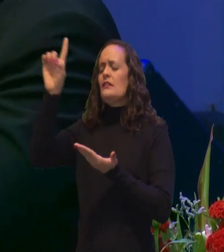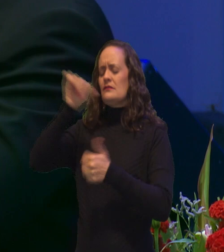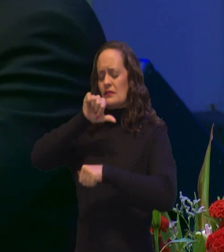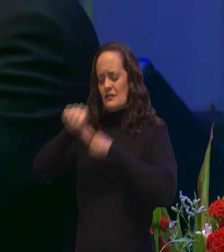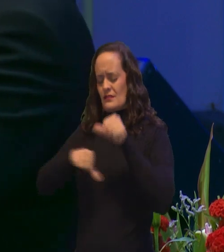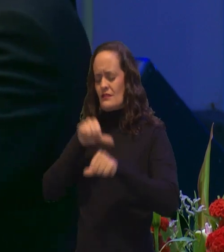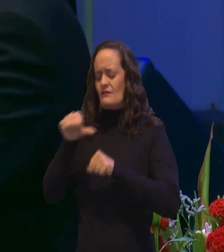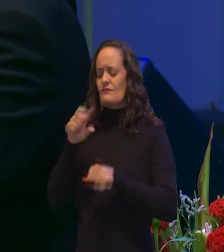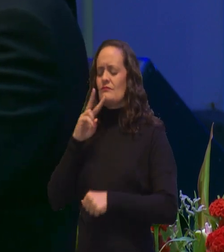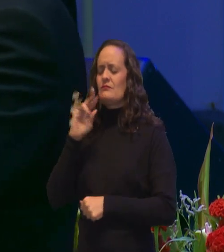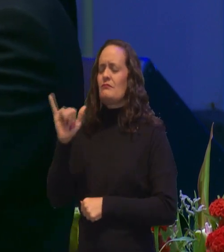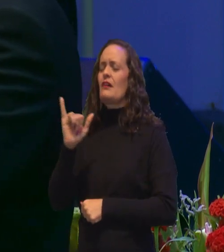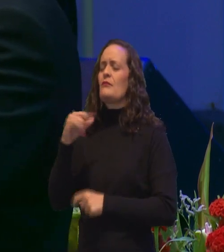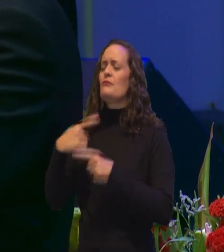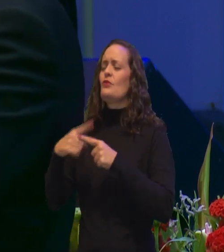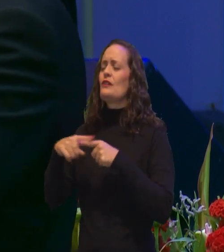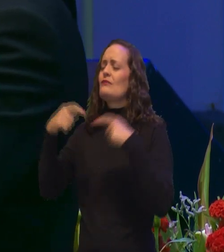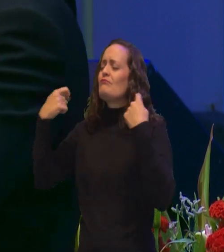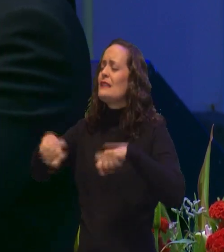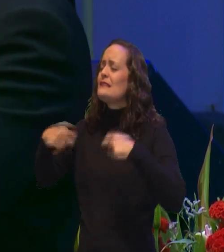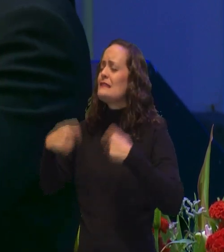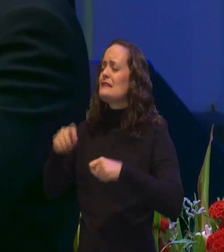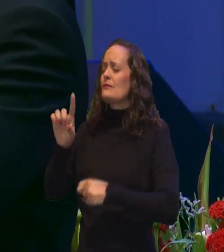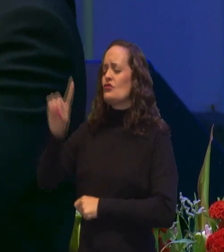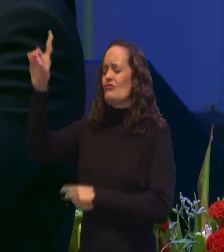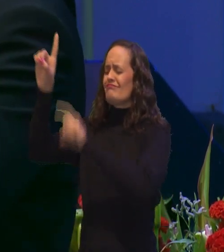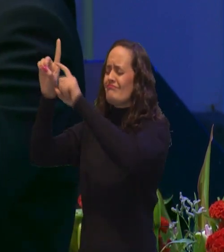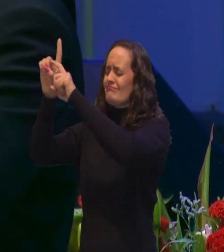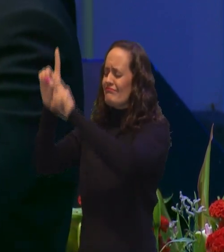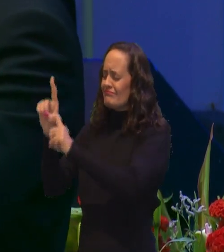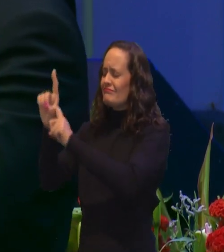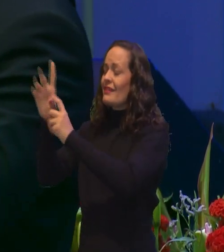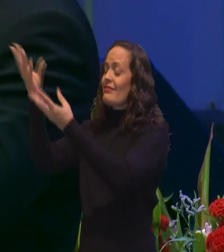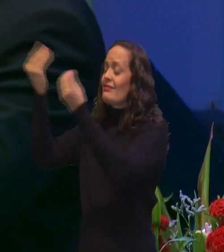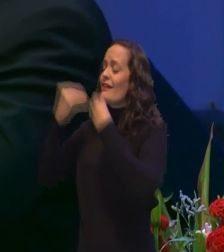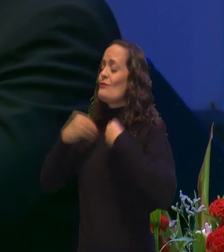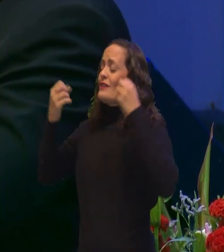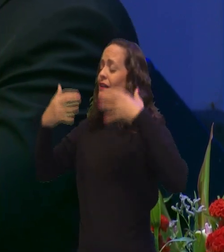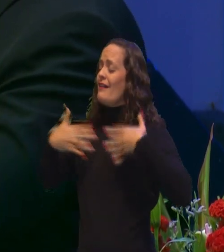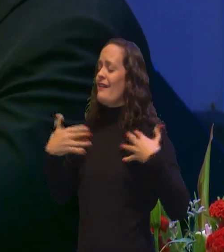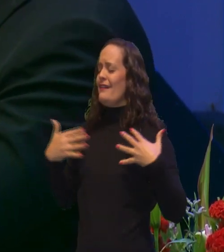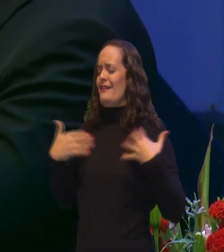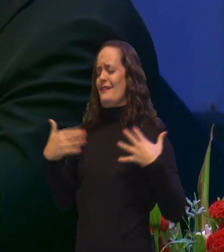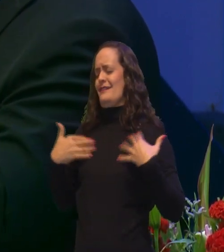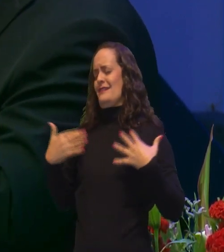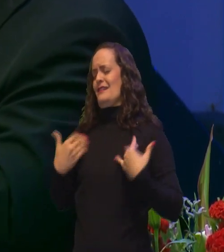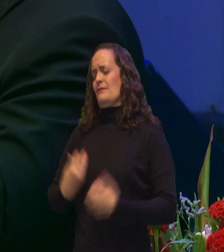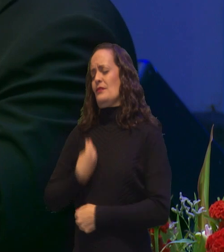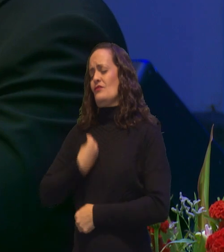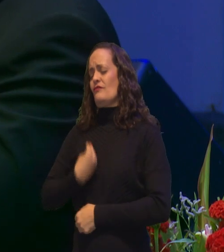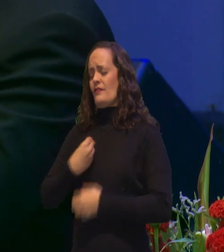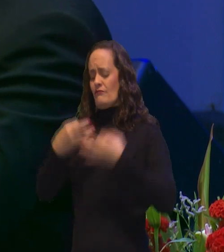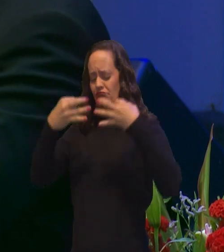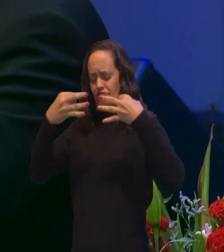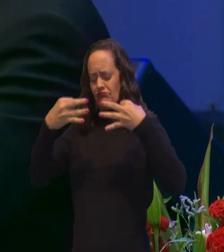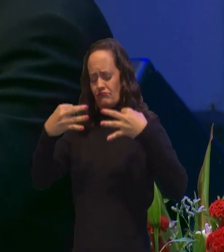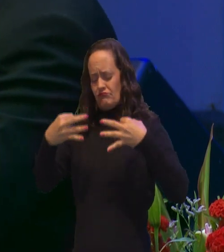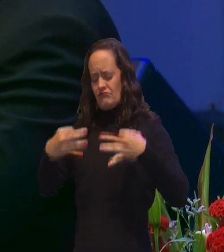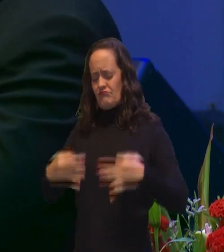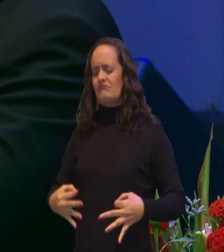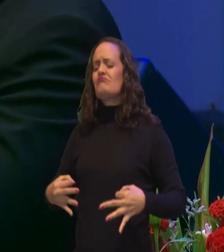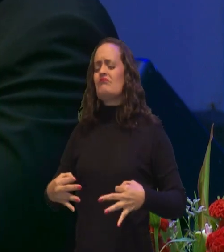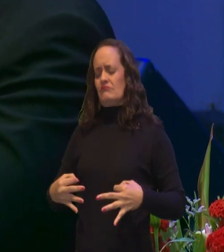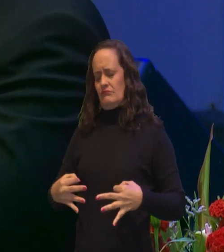Pai, porque nós precisamos de Ti, e conceda-nos a alegria de vivermos com dignidade,